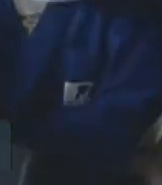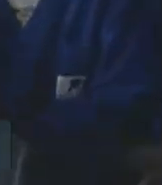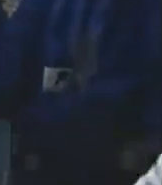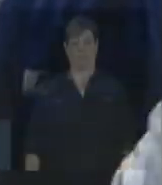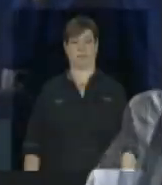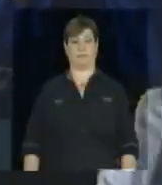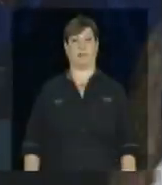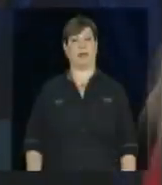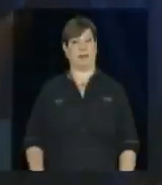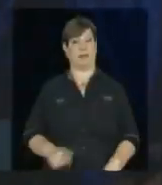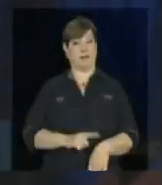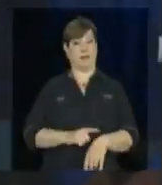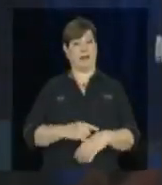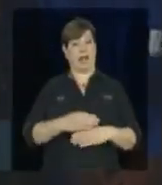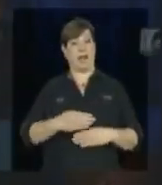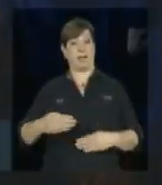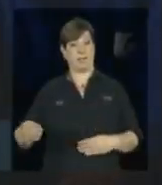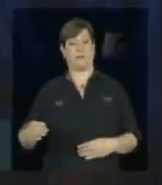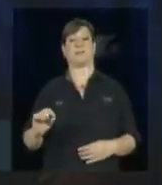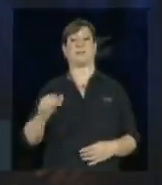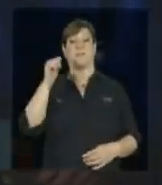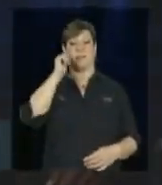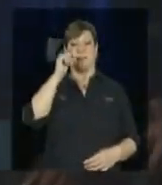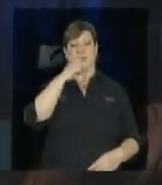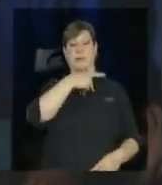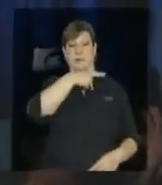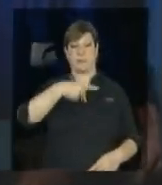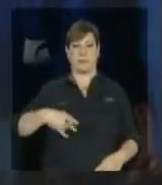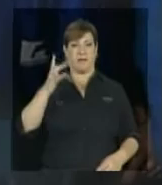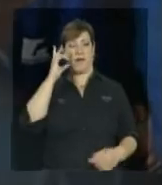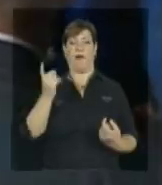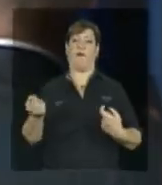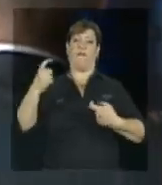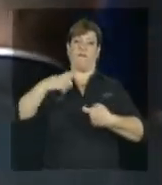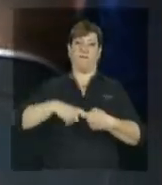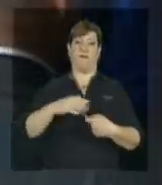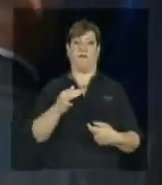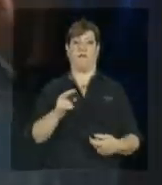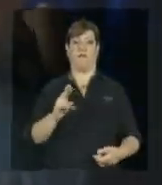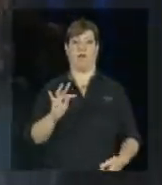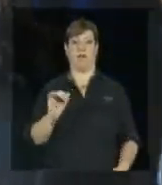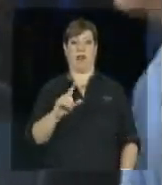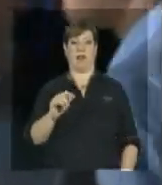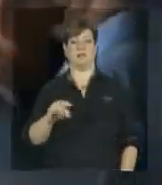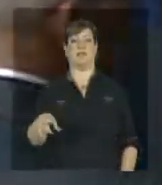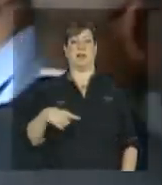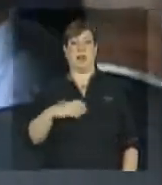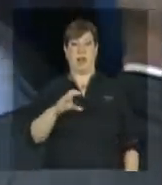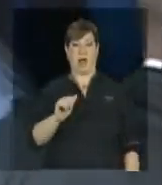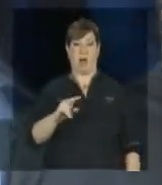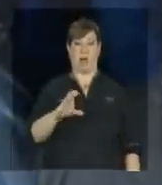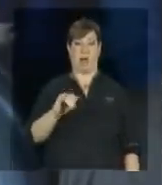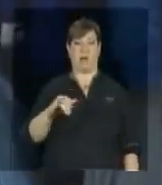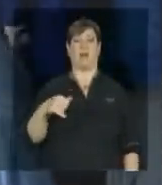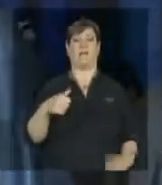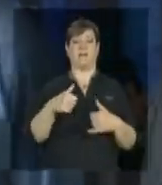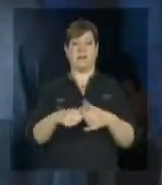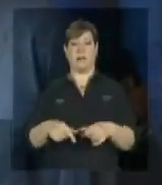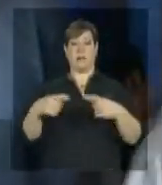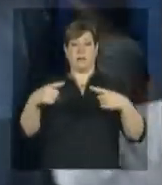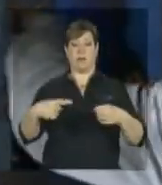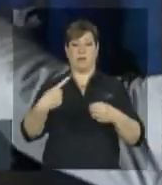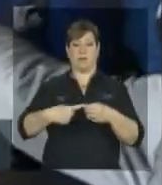E daí, daqui a pouco, a presidenta volta a Fortaleza. Aliás, Caucaia fica na região